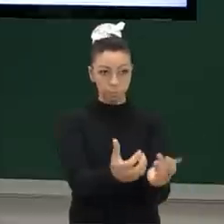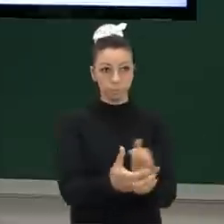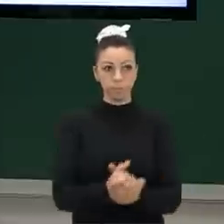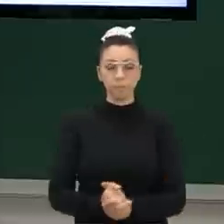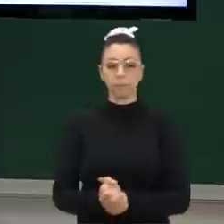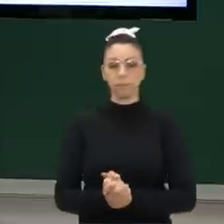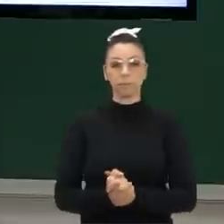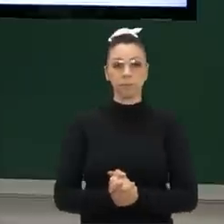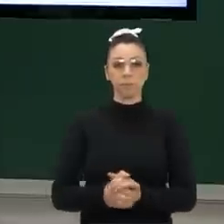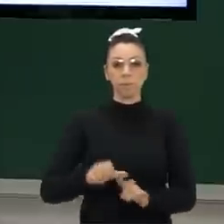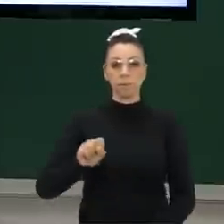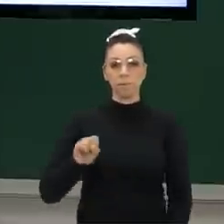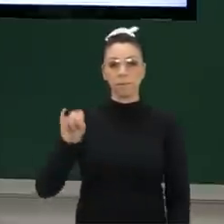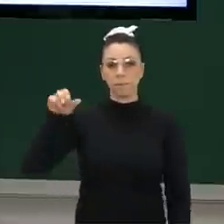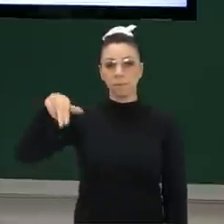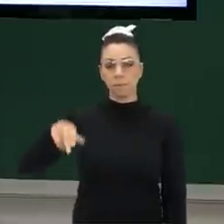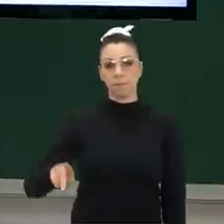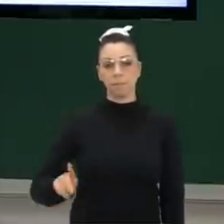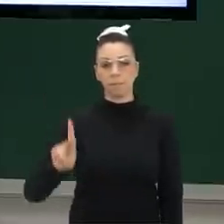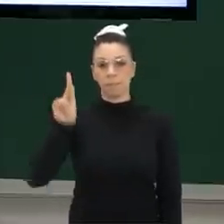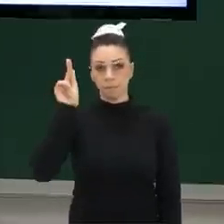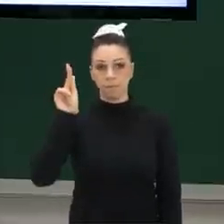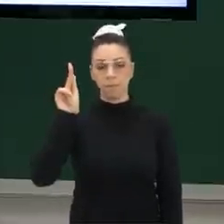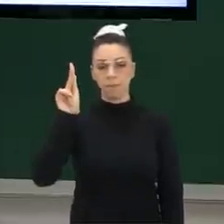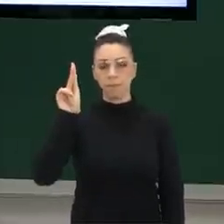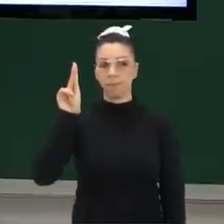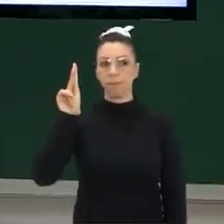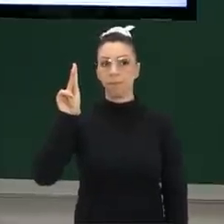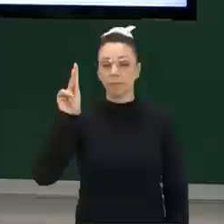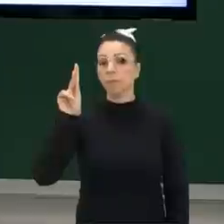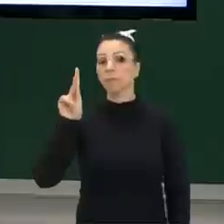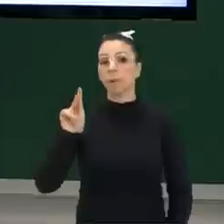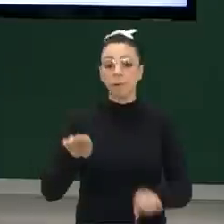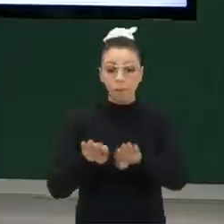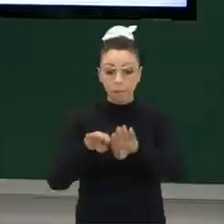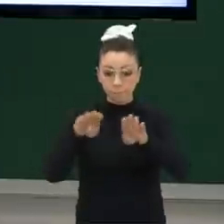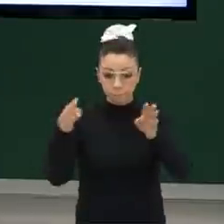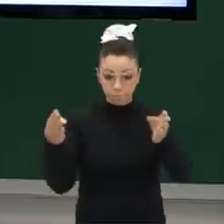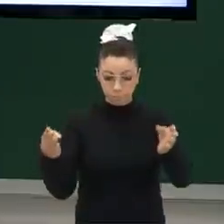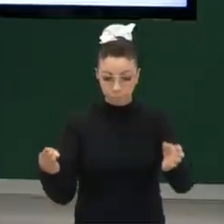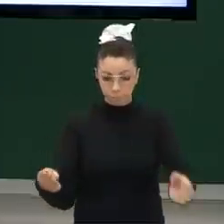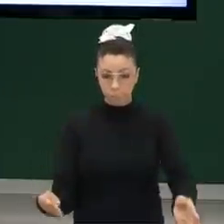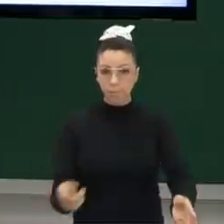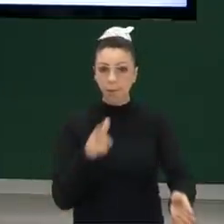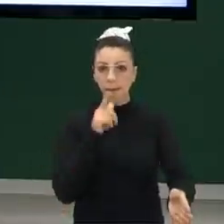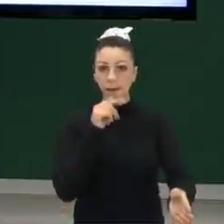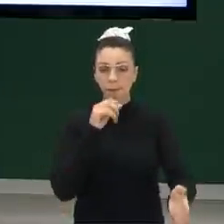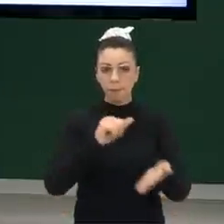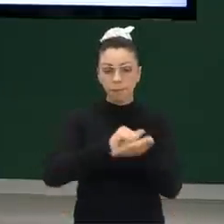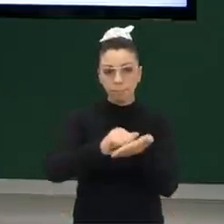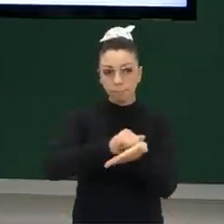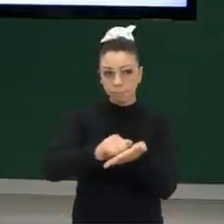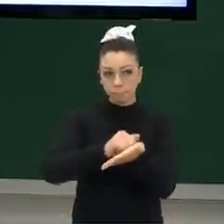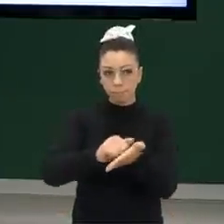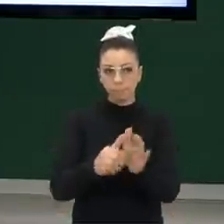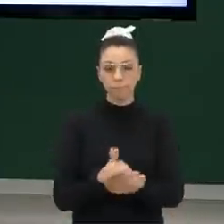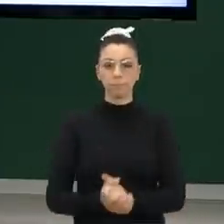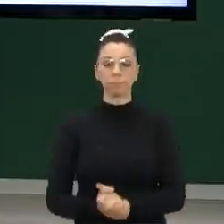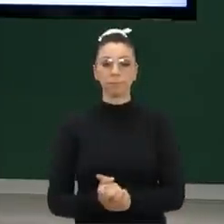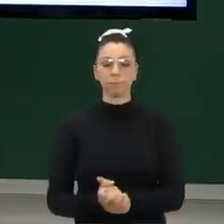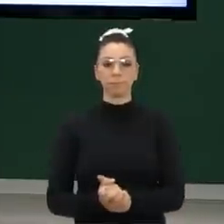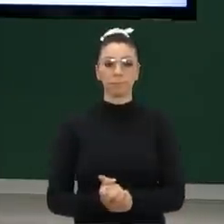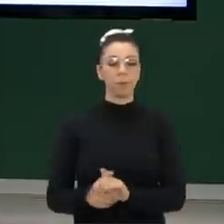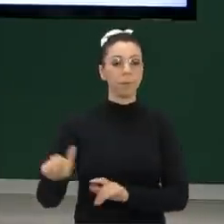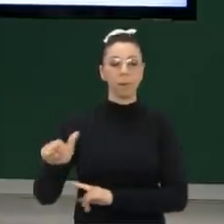palavrinha, sink, sink, a pia. E a próxima palavrinha,